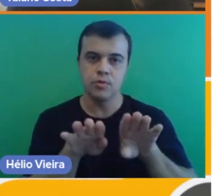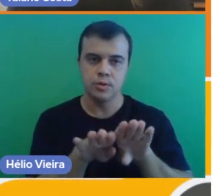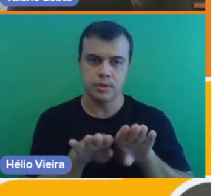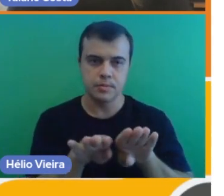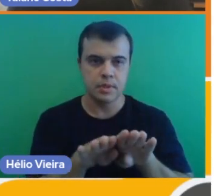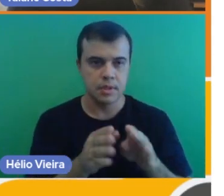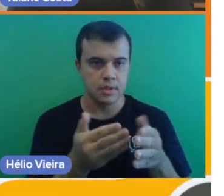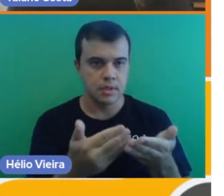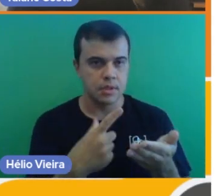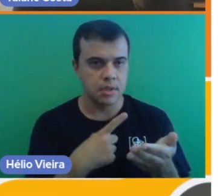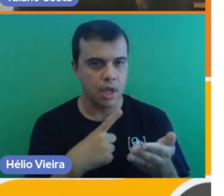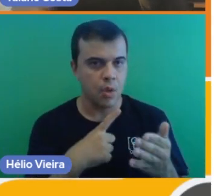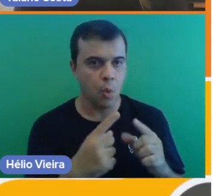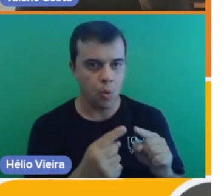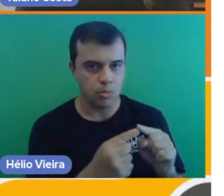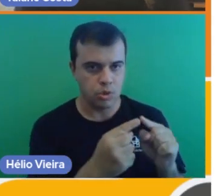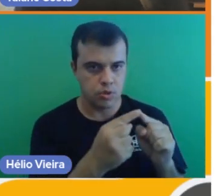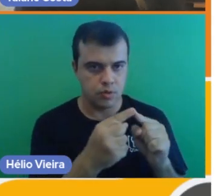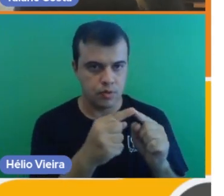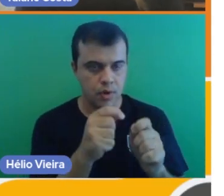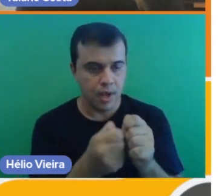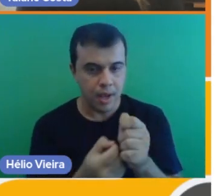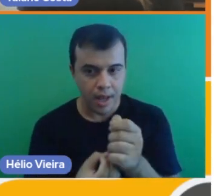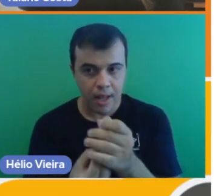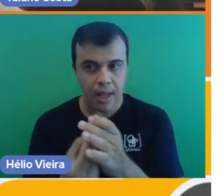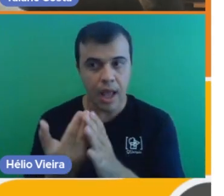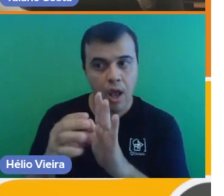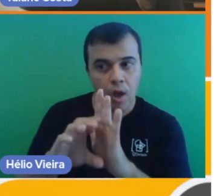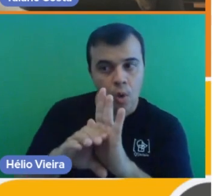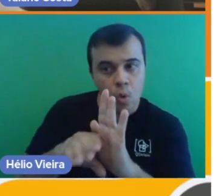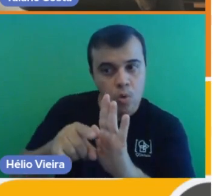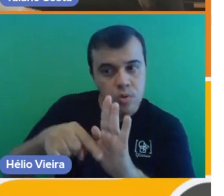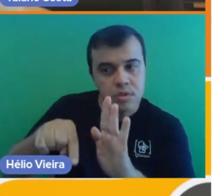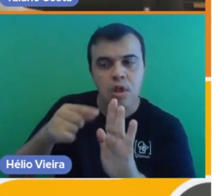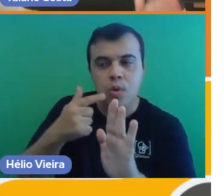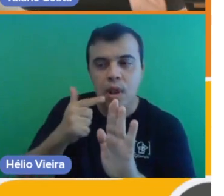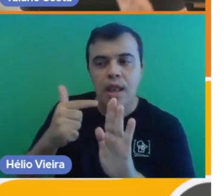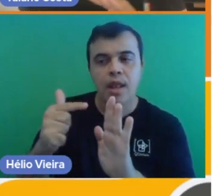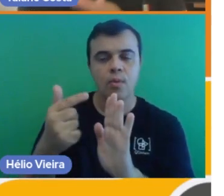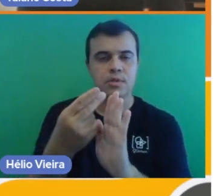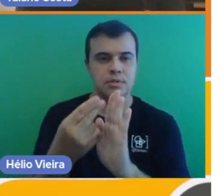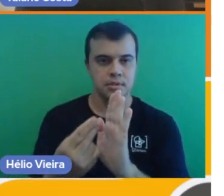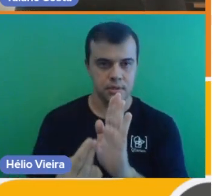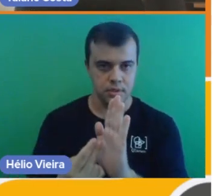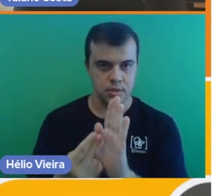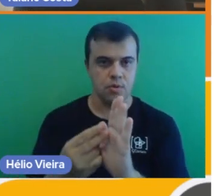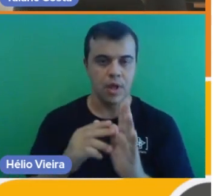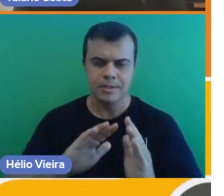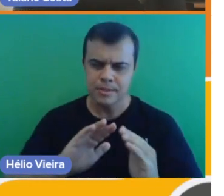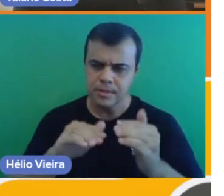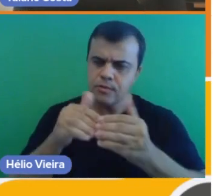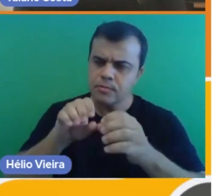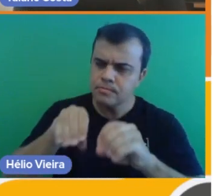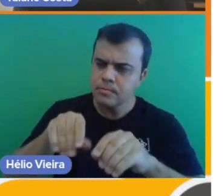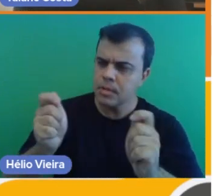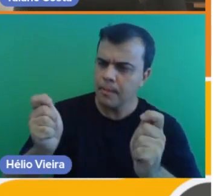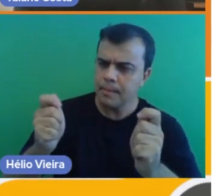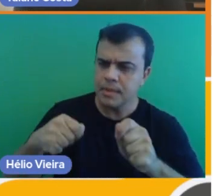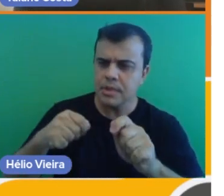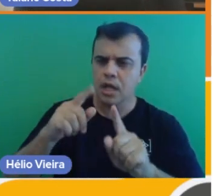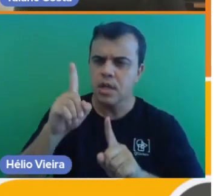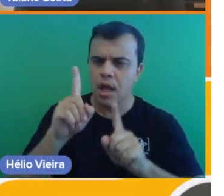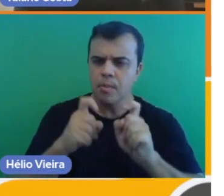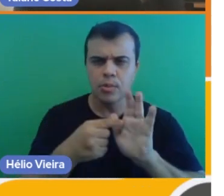a gente tem os objetivos, que é introduzir os conceitos da linguagem do desenho, desenvolver a habilidade de expressar